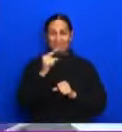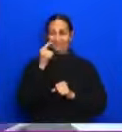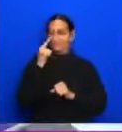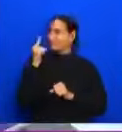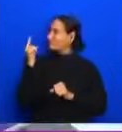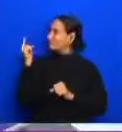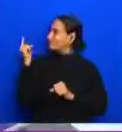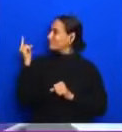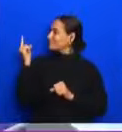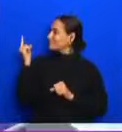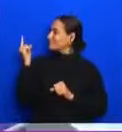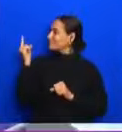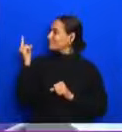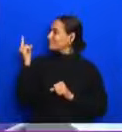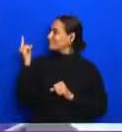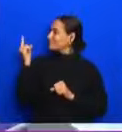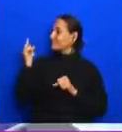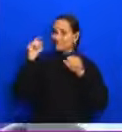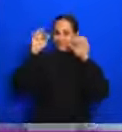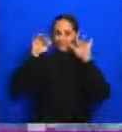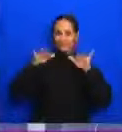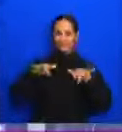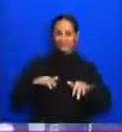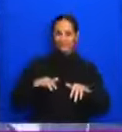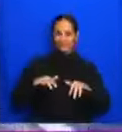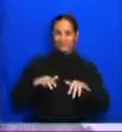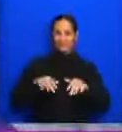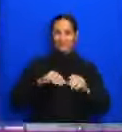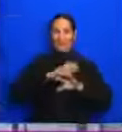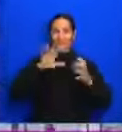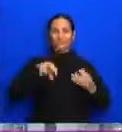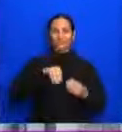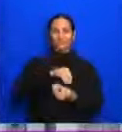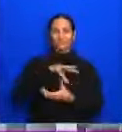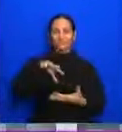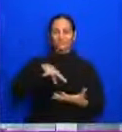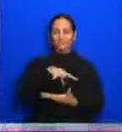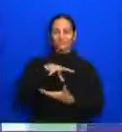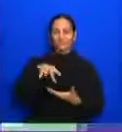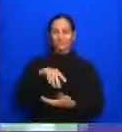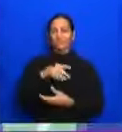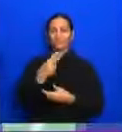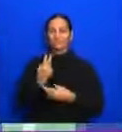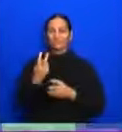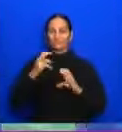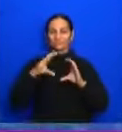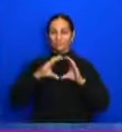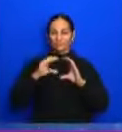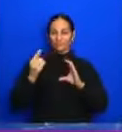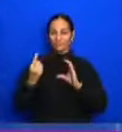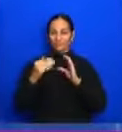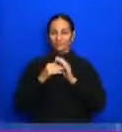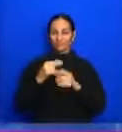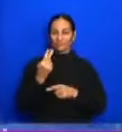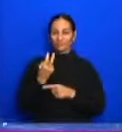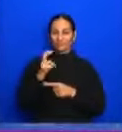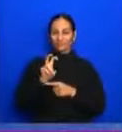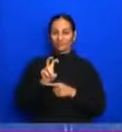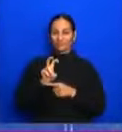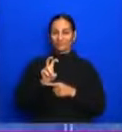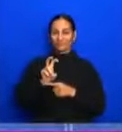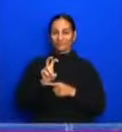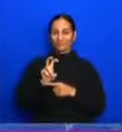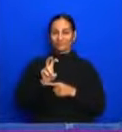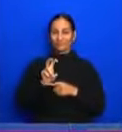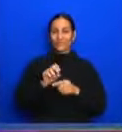bolas posicionadas. Valendo. Globo carregado, embaralhando 25 bolas numeradas de 01 a